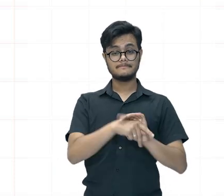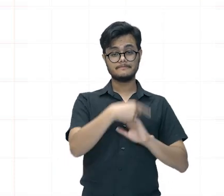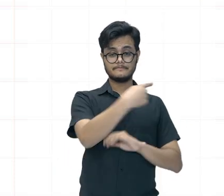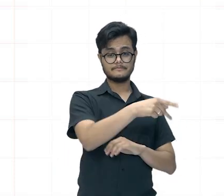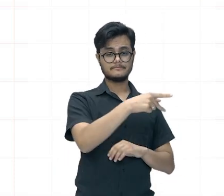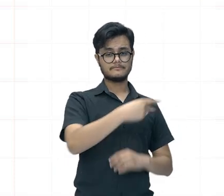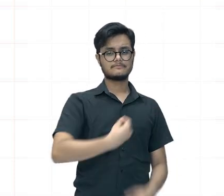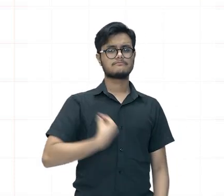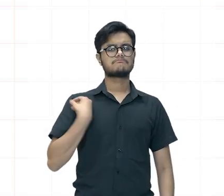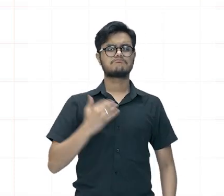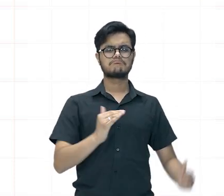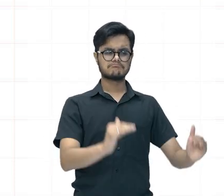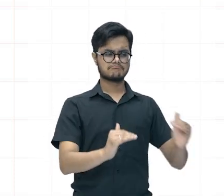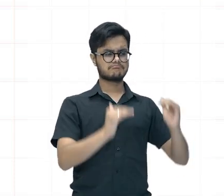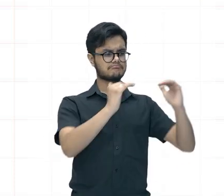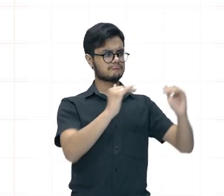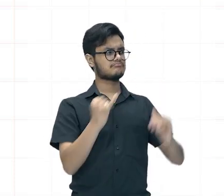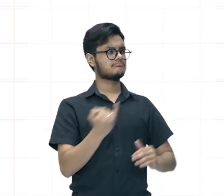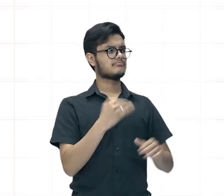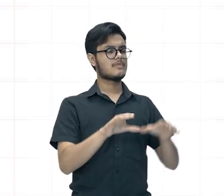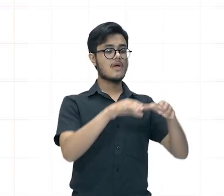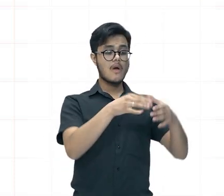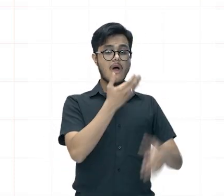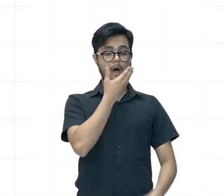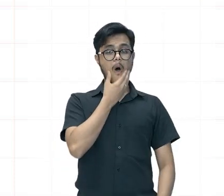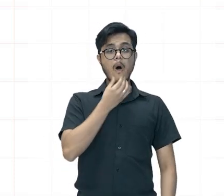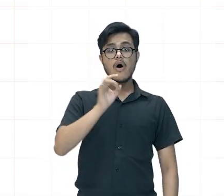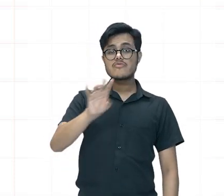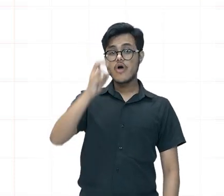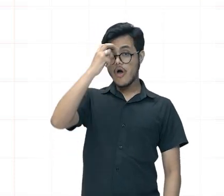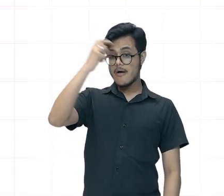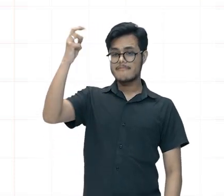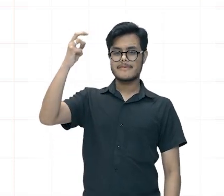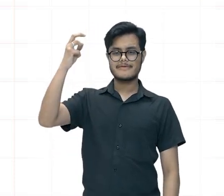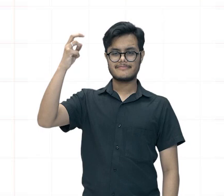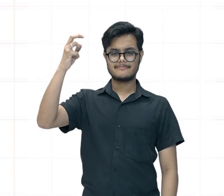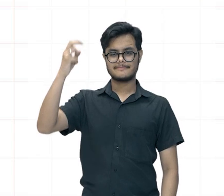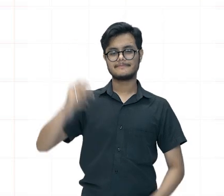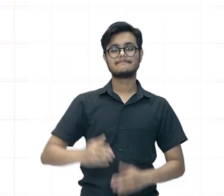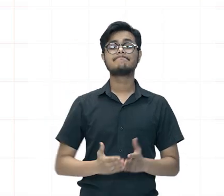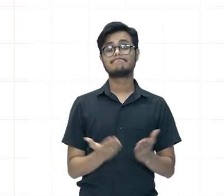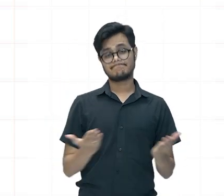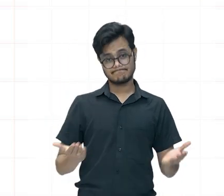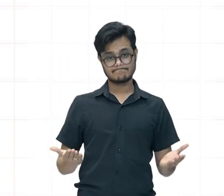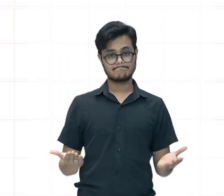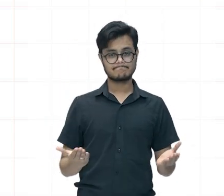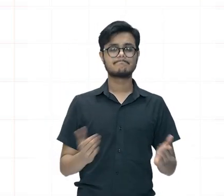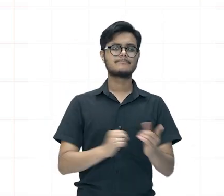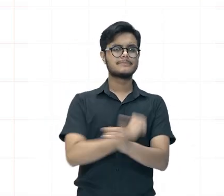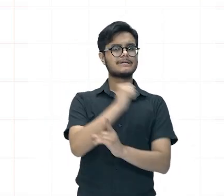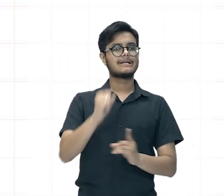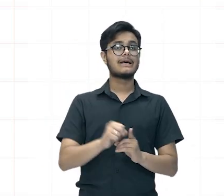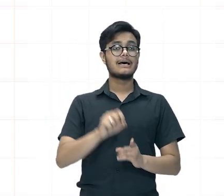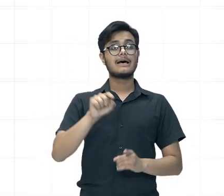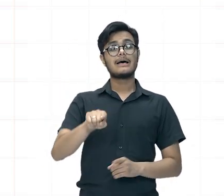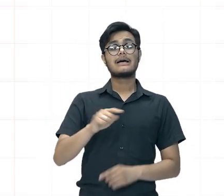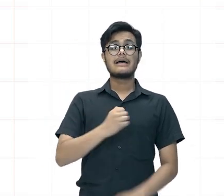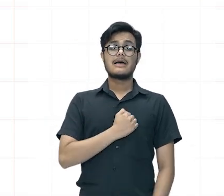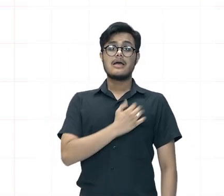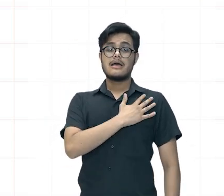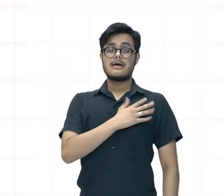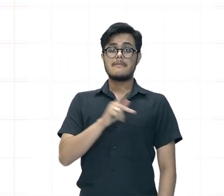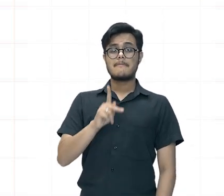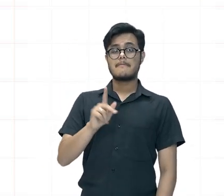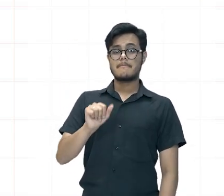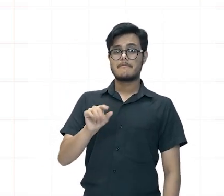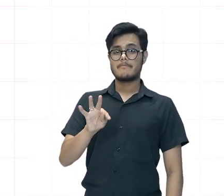um privilégio dos homens, tá? Então, observa aí que é uma sociedade ligada ao